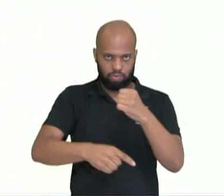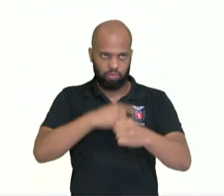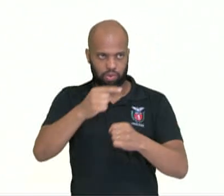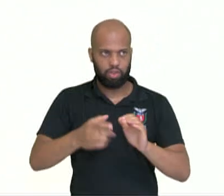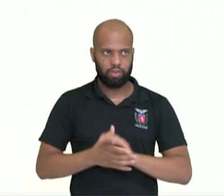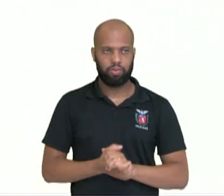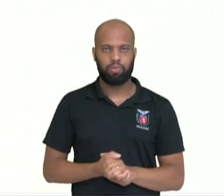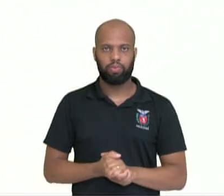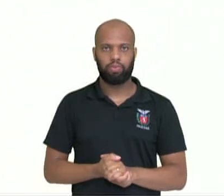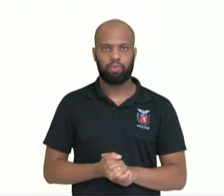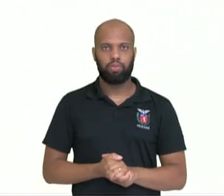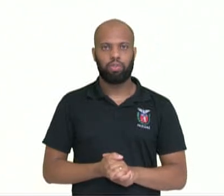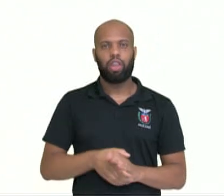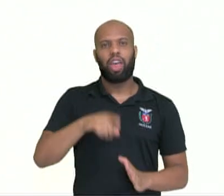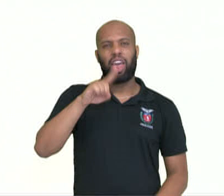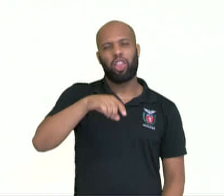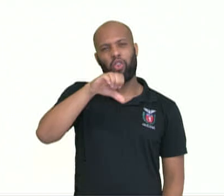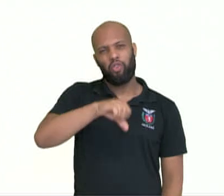Maior parte que eu digo